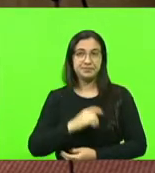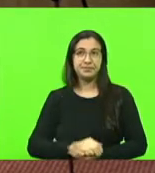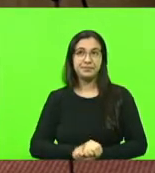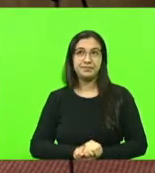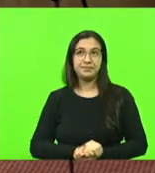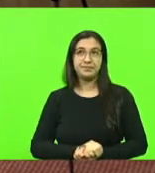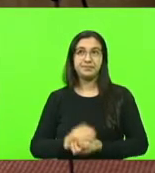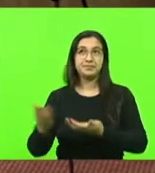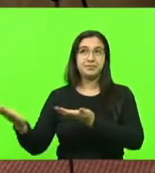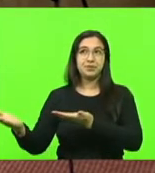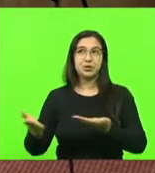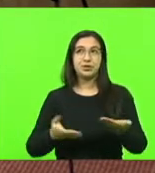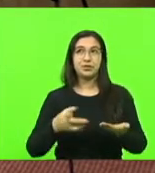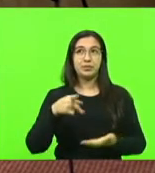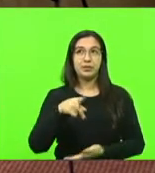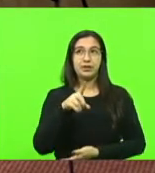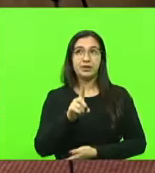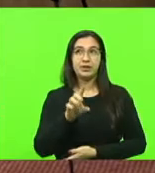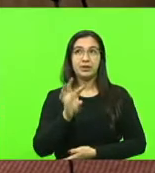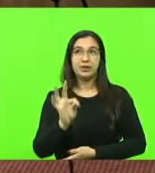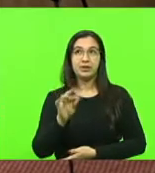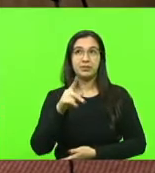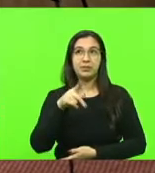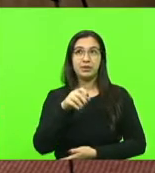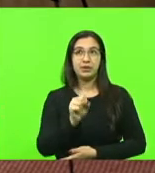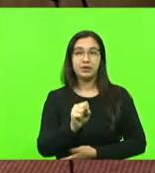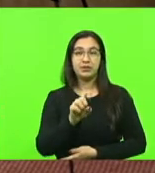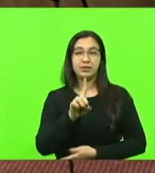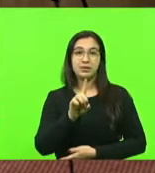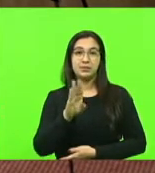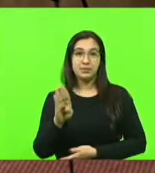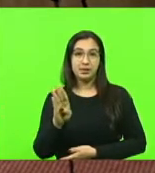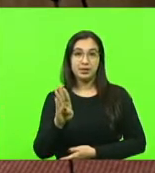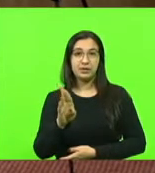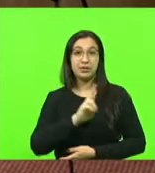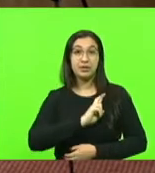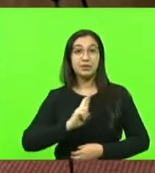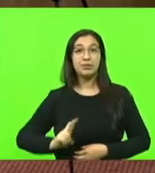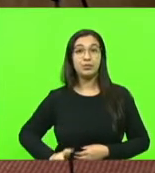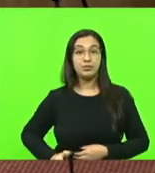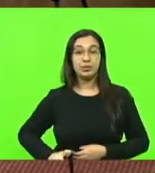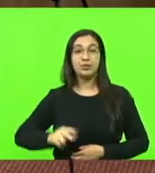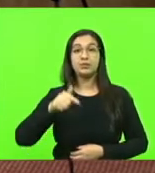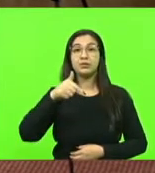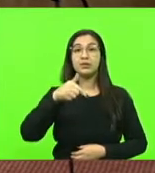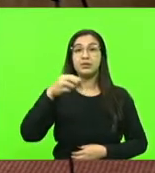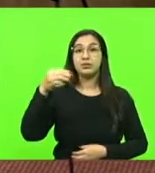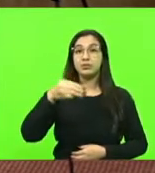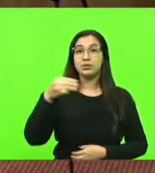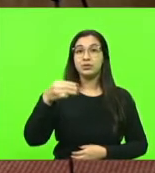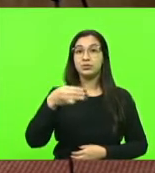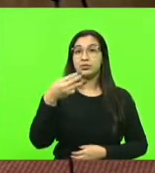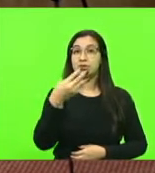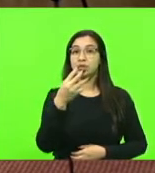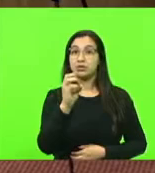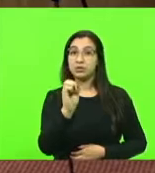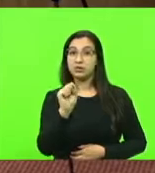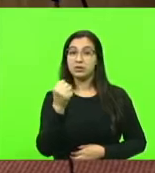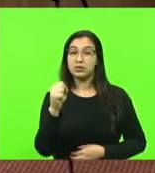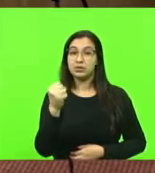Próximo bloco, PDT, PSDB e Republicanos, por 7 minutos e 30 segundos. Em comum